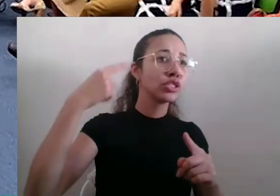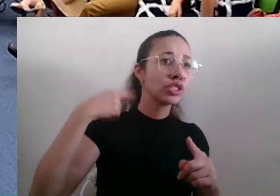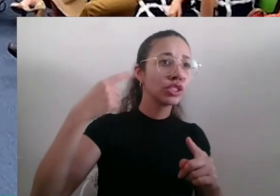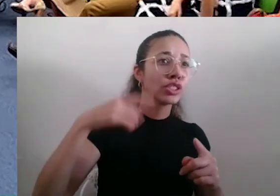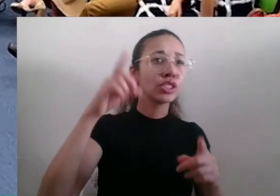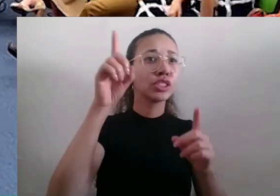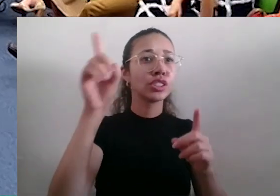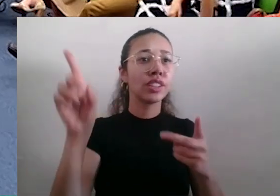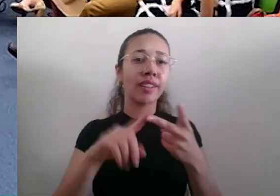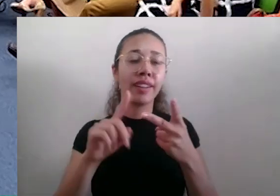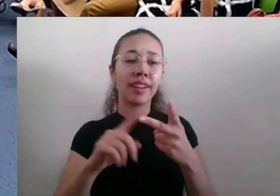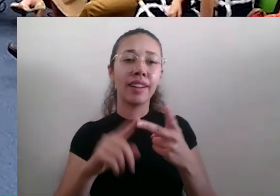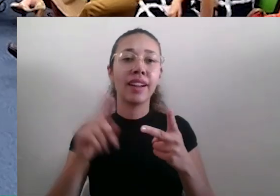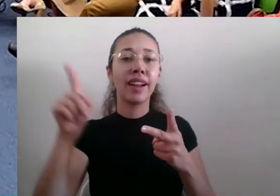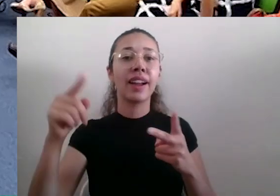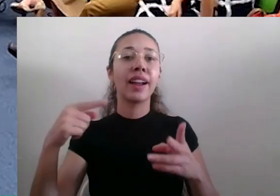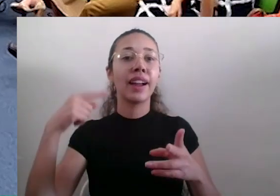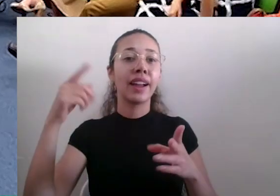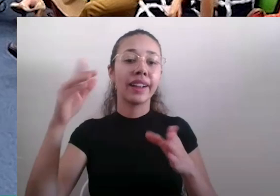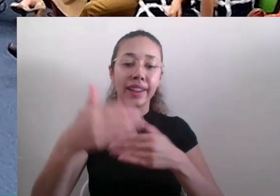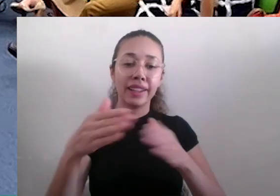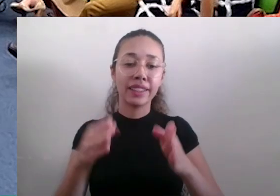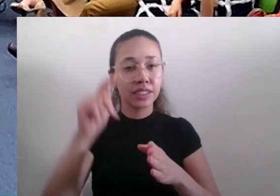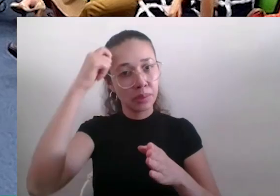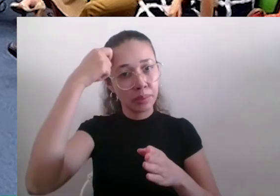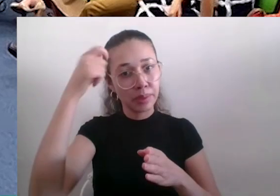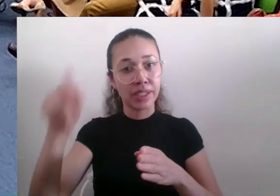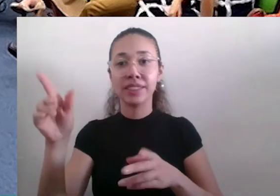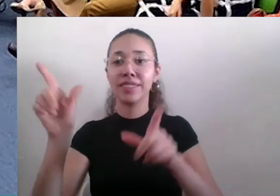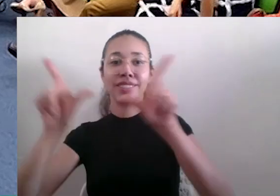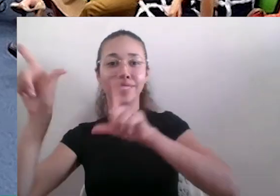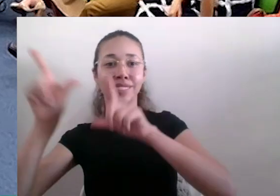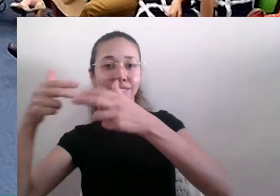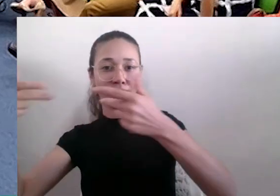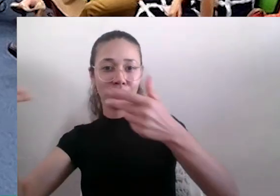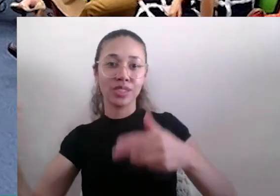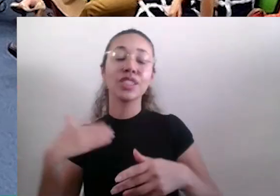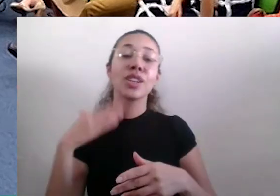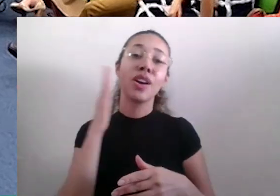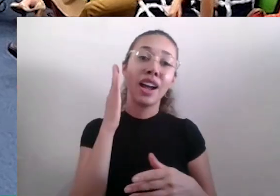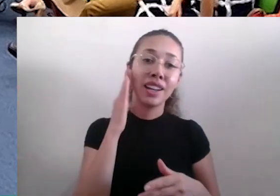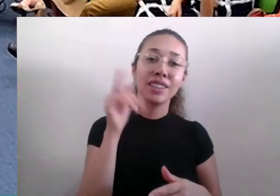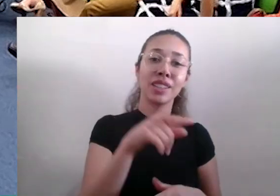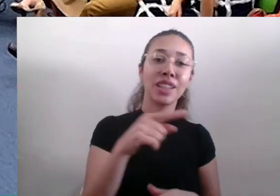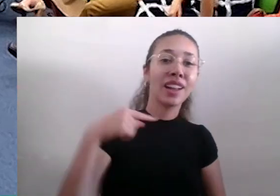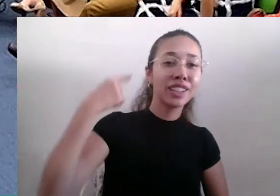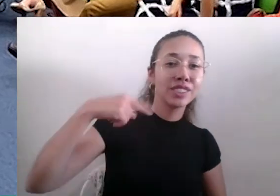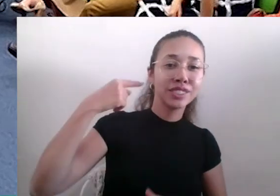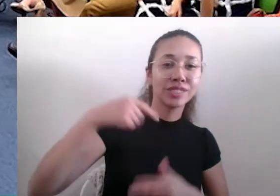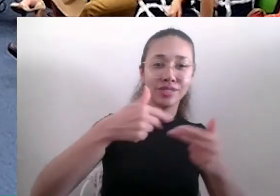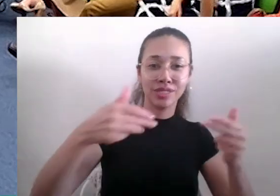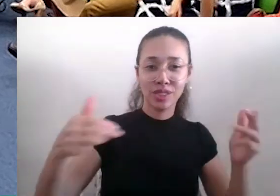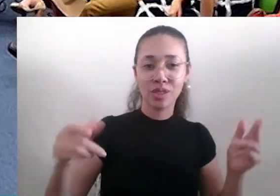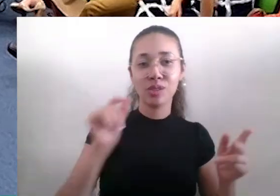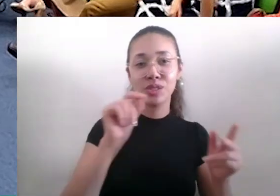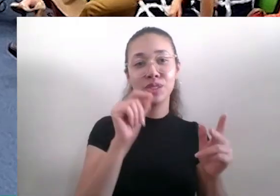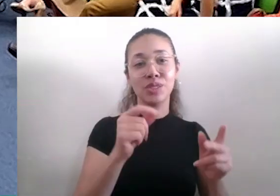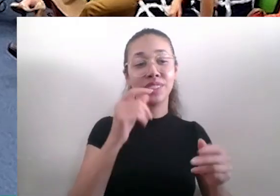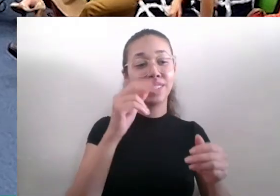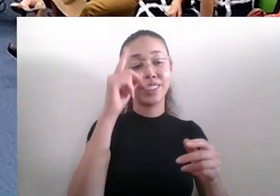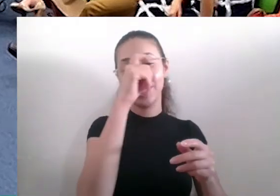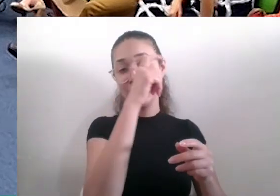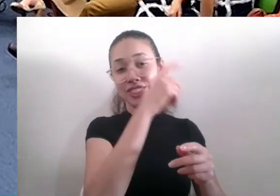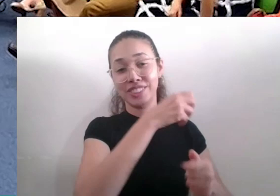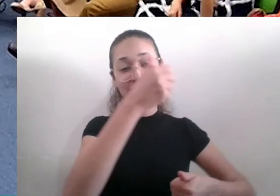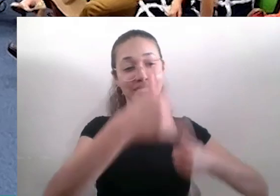Imprensa Eu acho que o direito fala muito difícil né Realmente e às vezes o que é pior gosta de